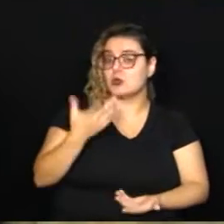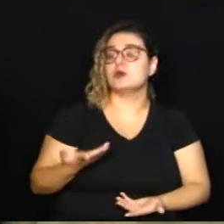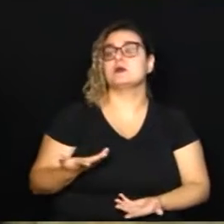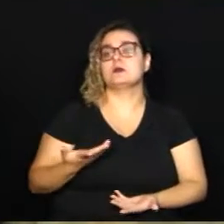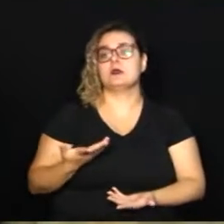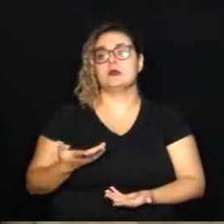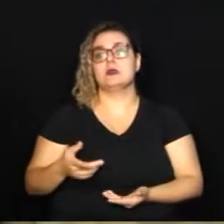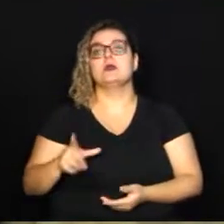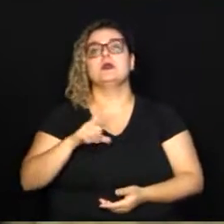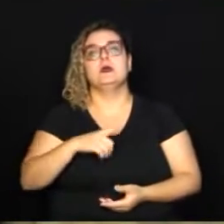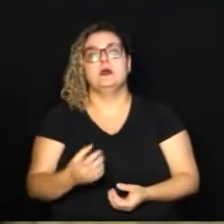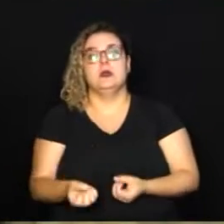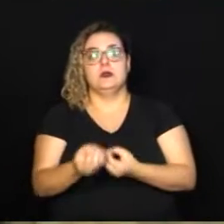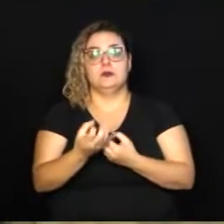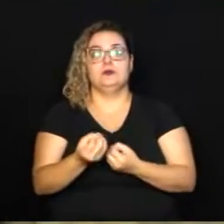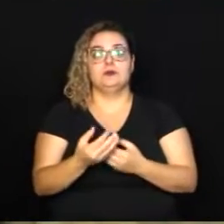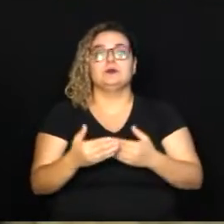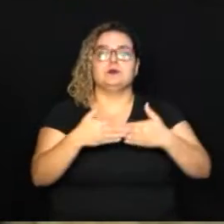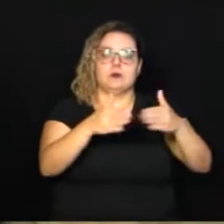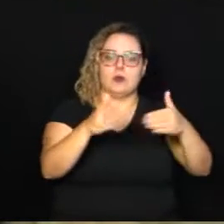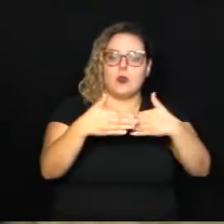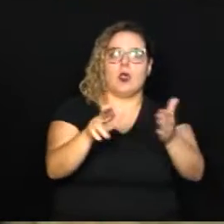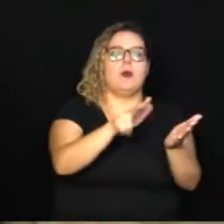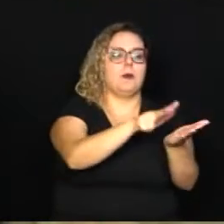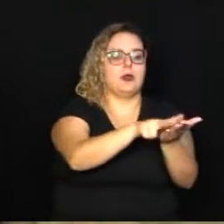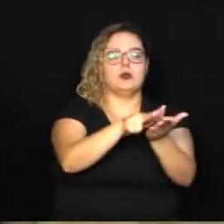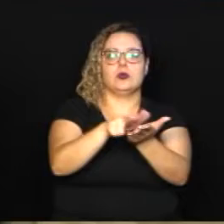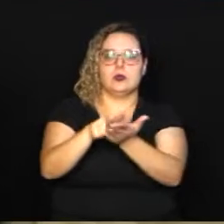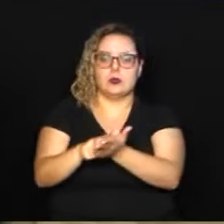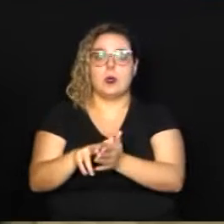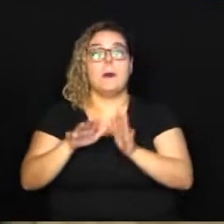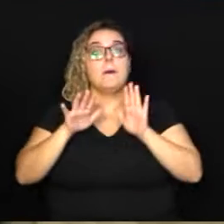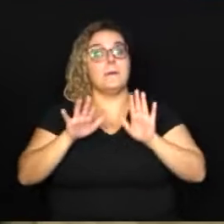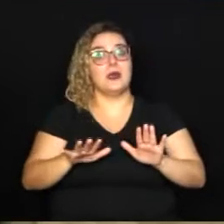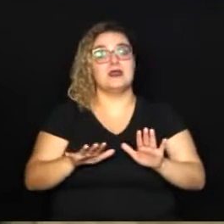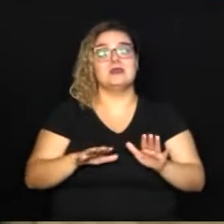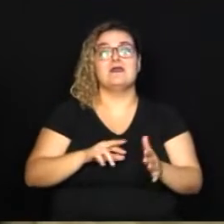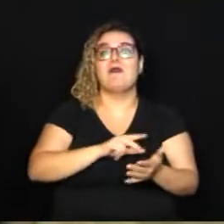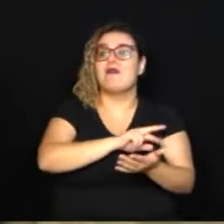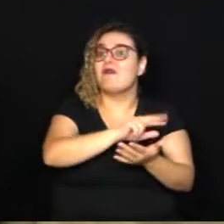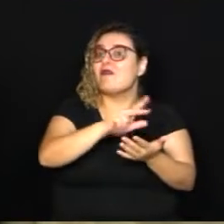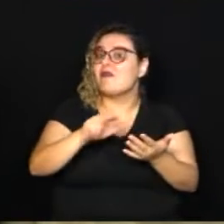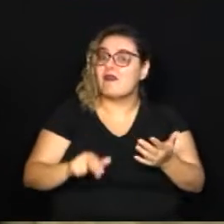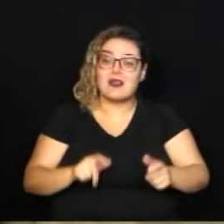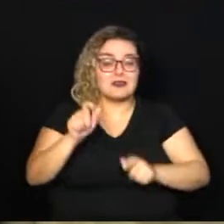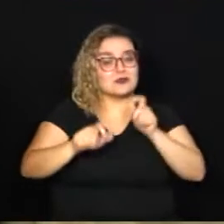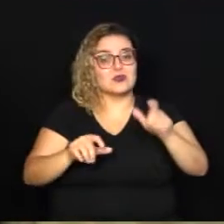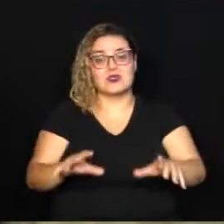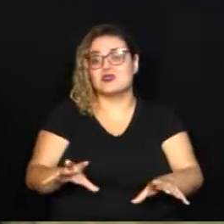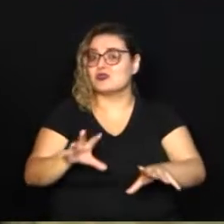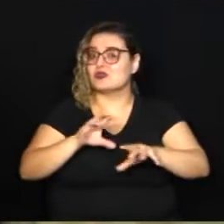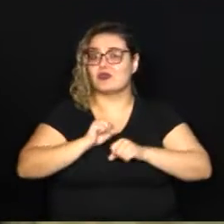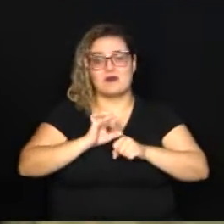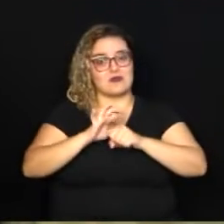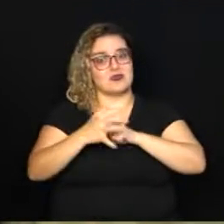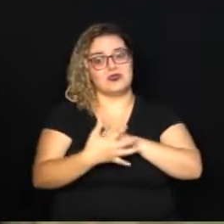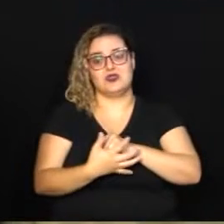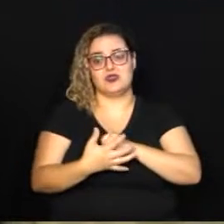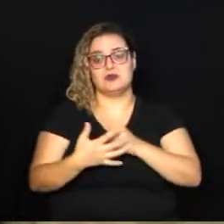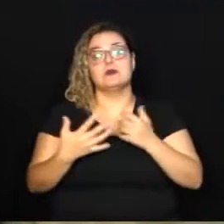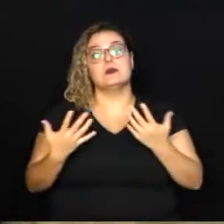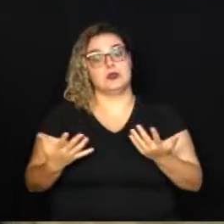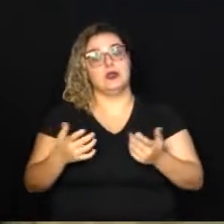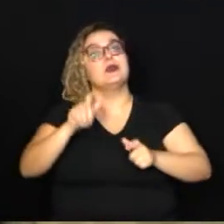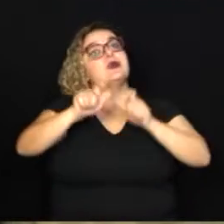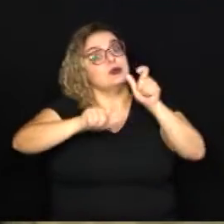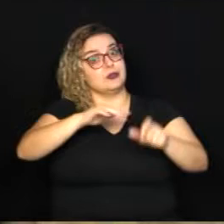também sobre aumento de leitos, mas 607 são muitos casos em 24 horas, Mirna. São muitos casos e olha, os